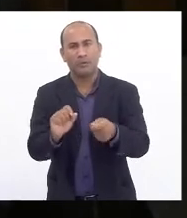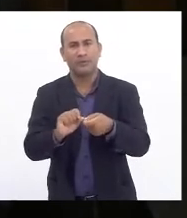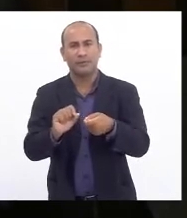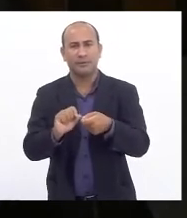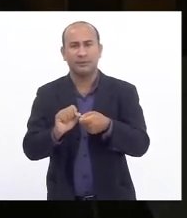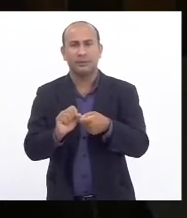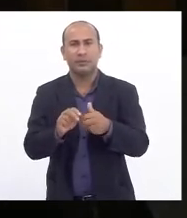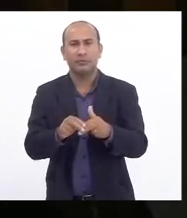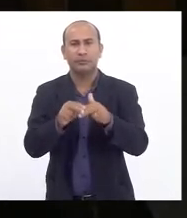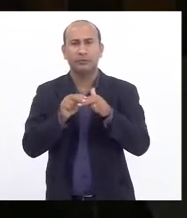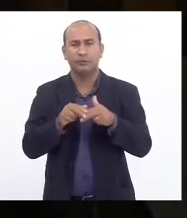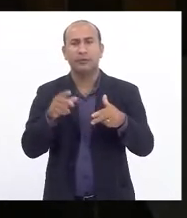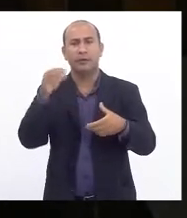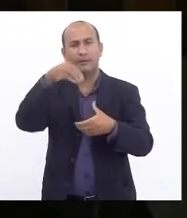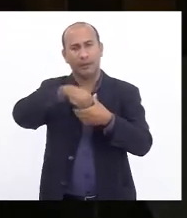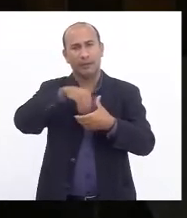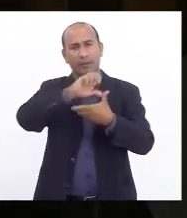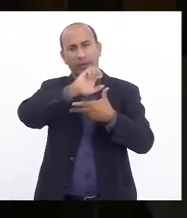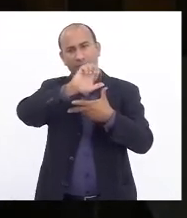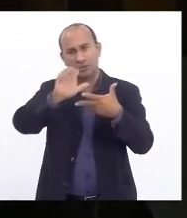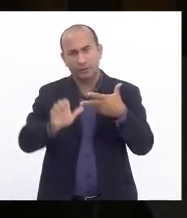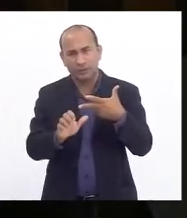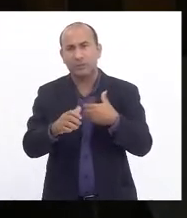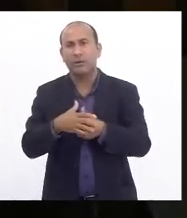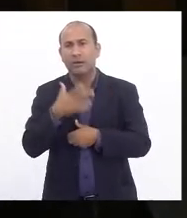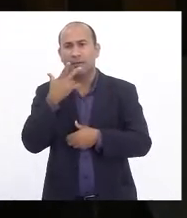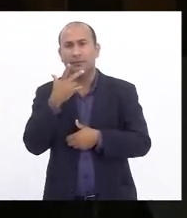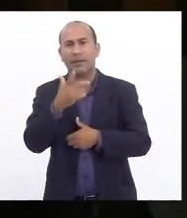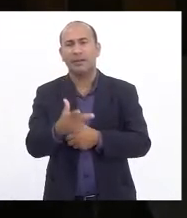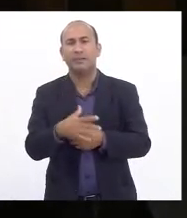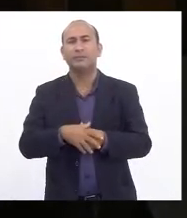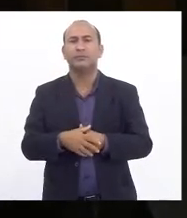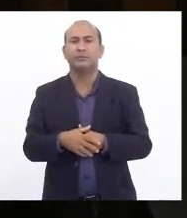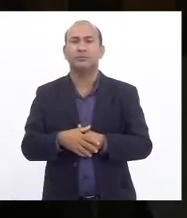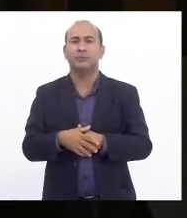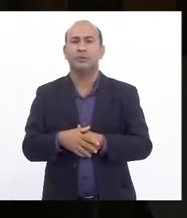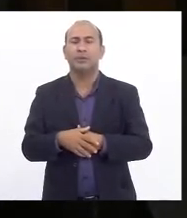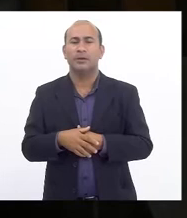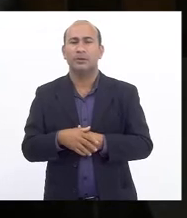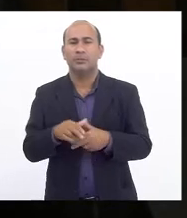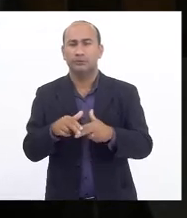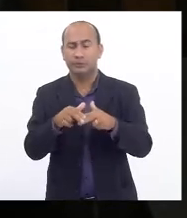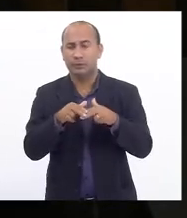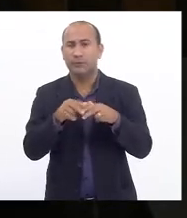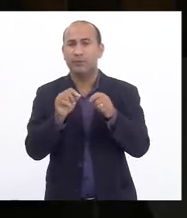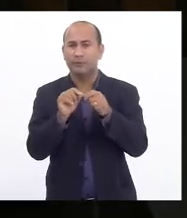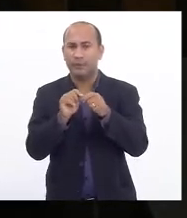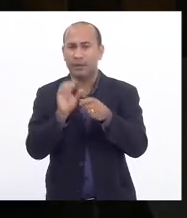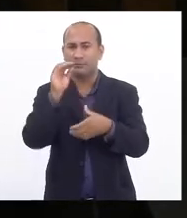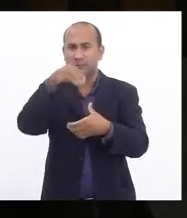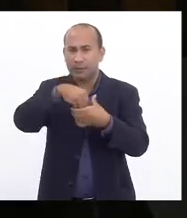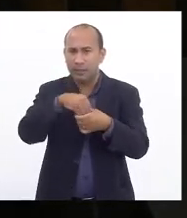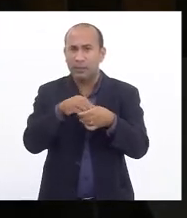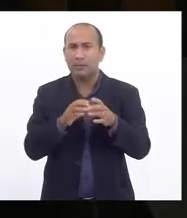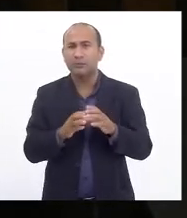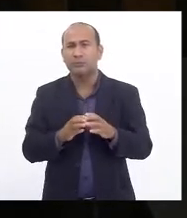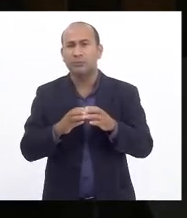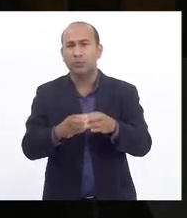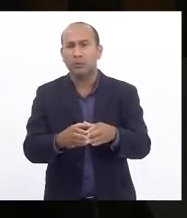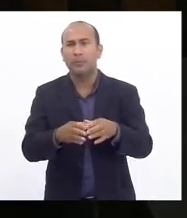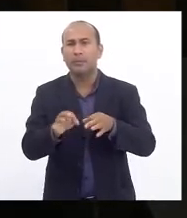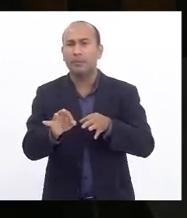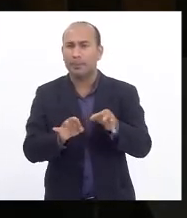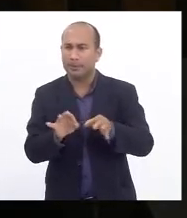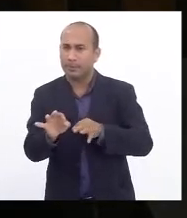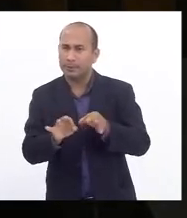fazer na forma da legislação algumas modalidades de despesa que elas fazem como parte do seu trabalho de produção e exploração